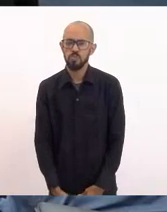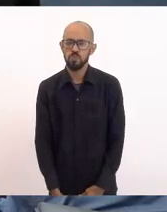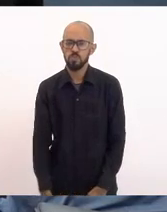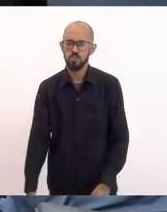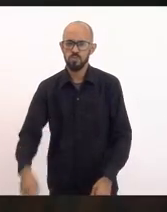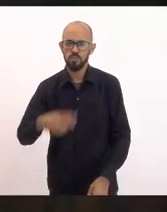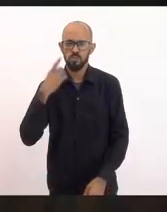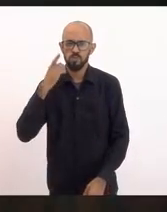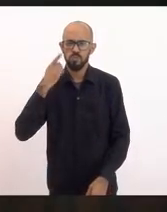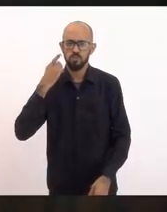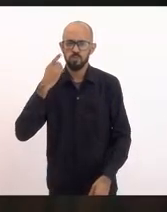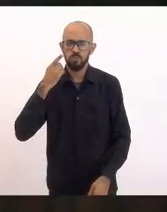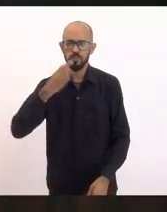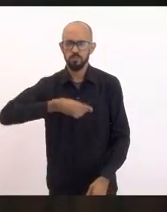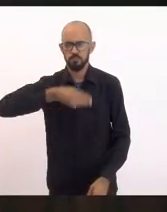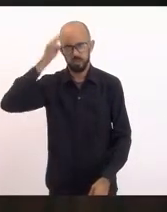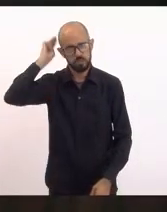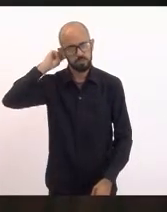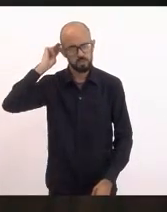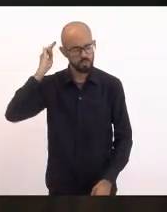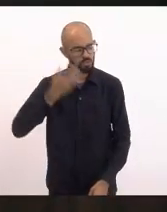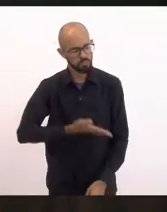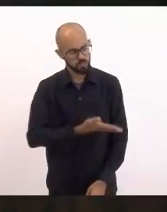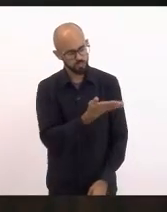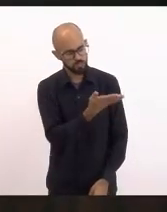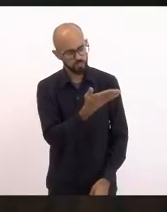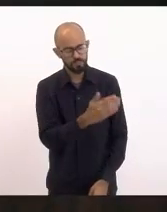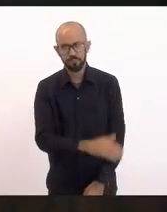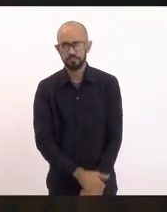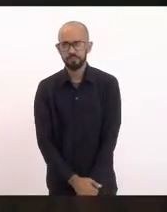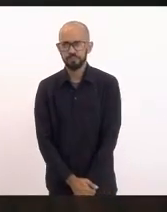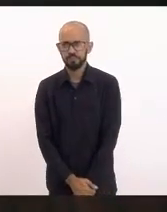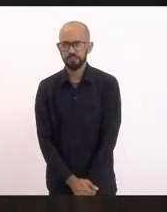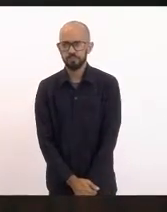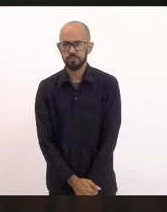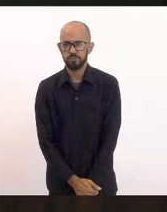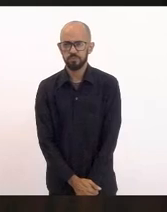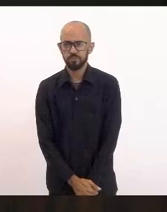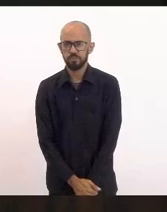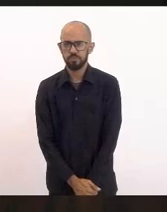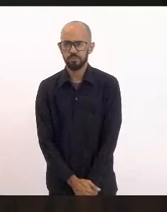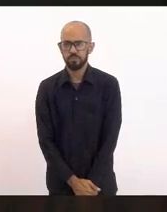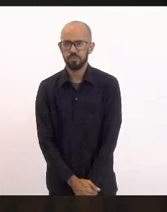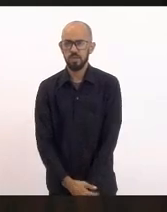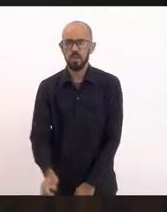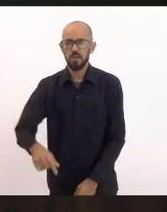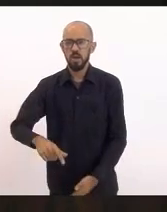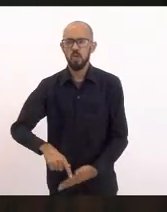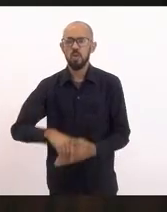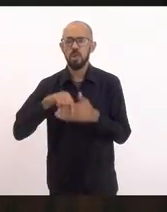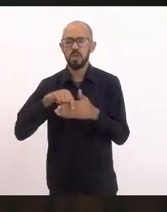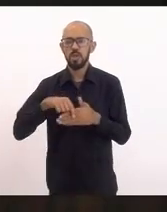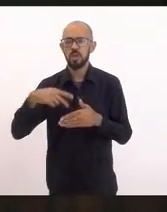Deputado Márcio Pacheco, por favor, sua vez. Olha só, quem é o líder da bancada de Vossa